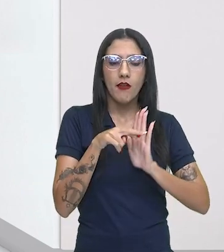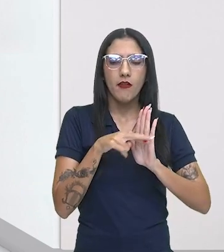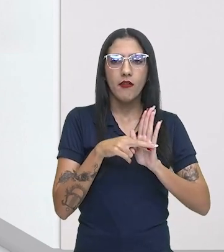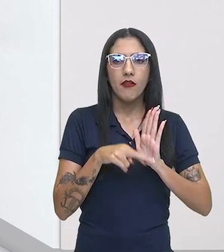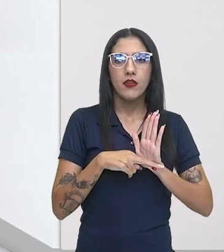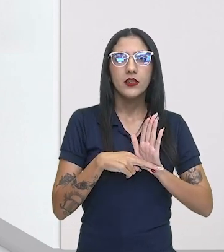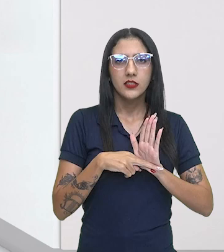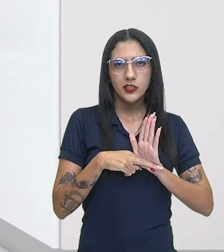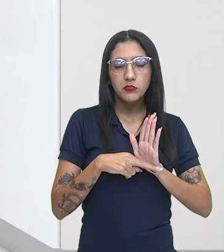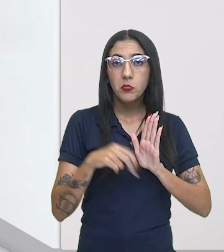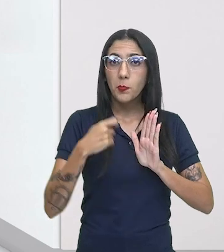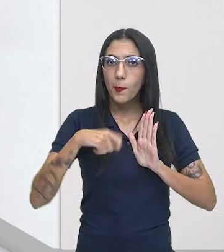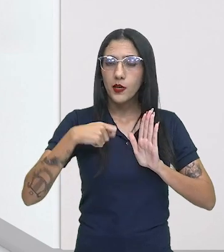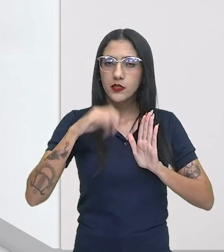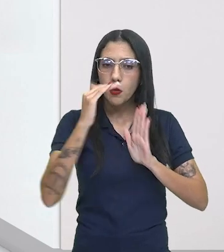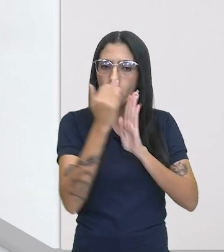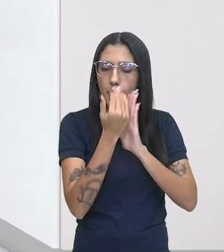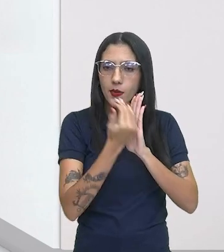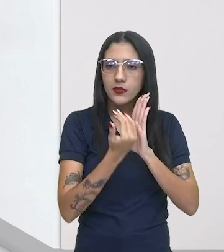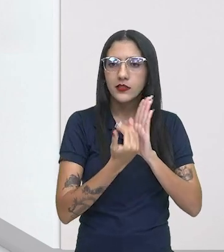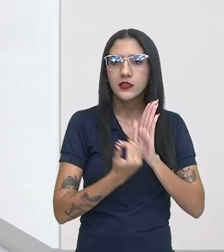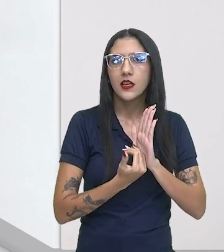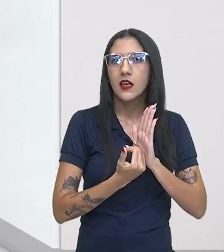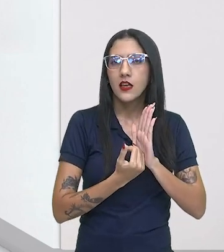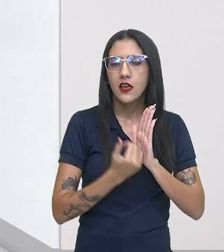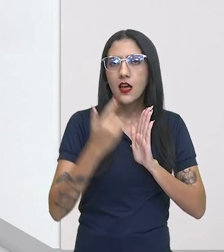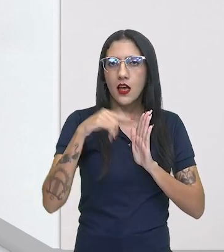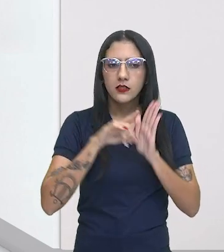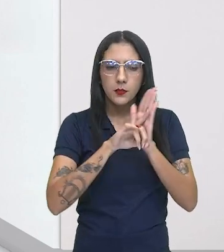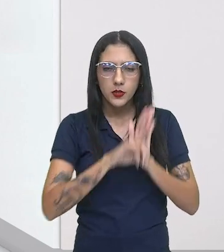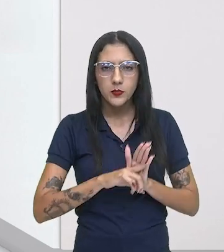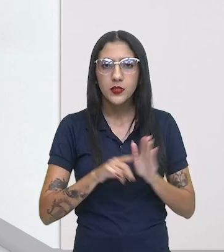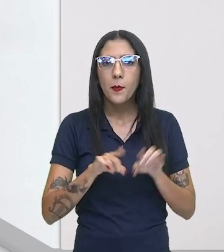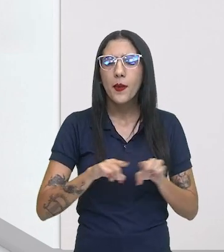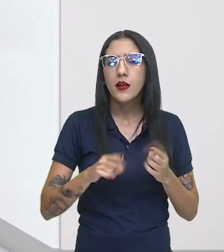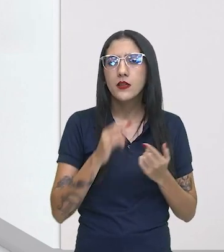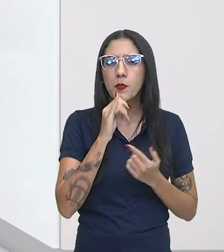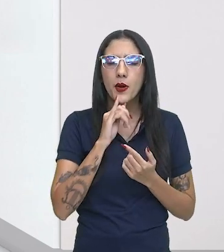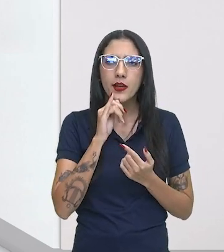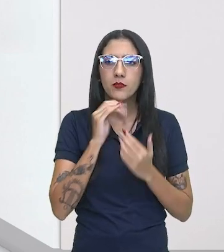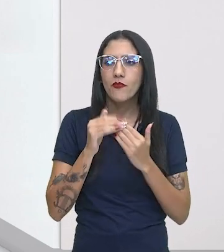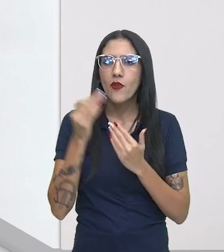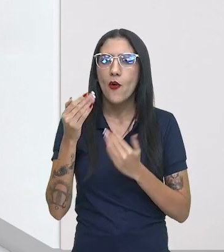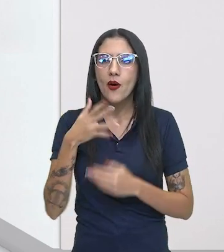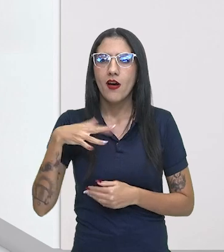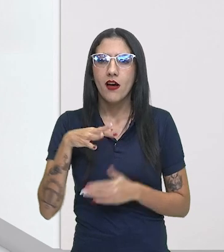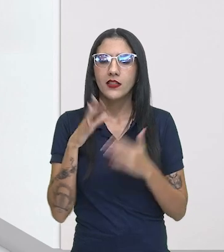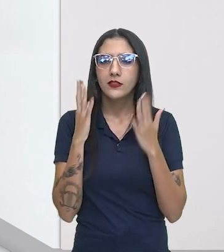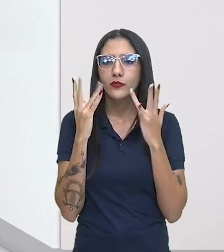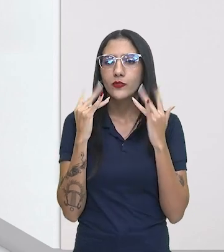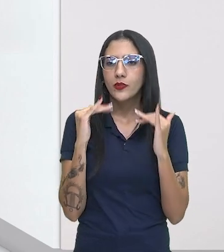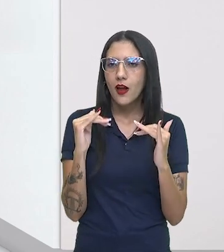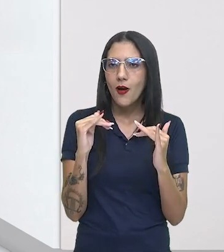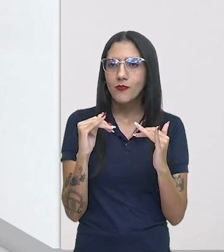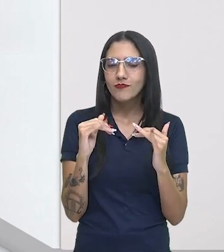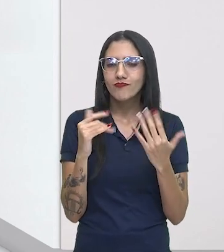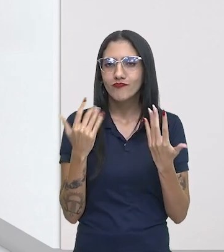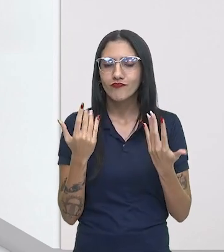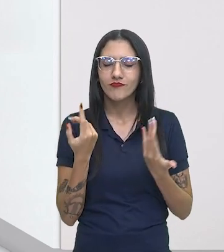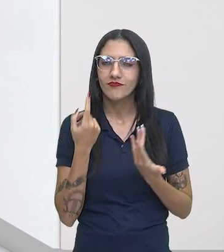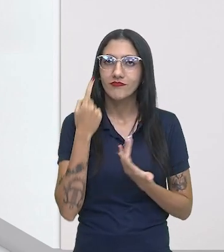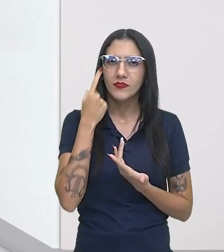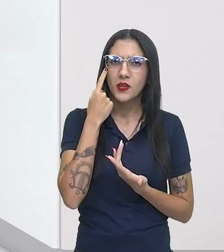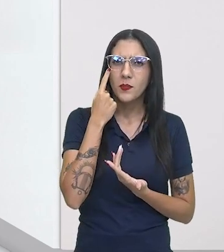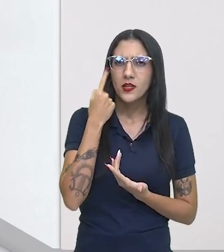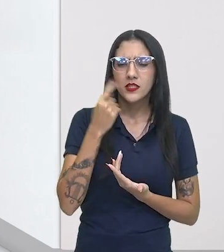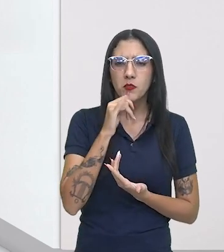a passos relacionados a essa investigação científica. Mas se for o ambiente natural, imagine quando você está